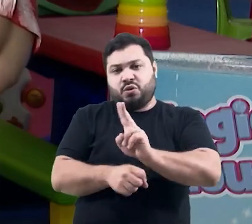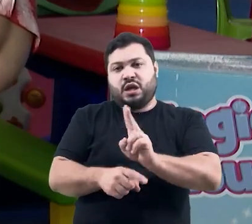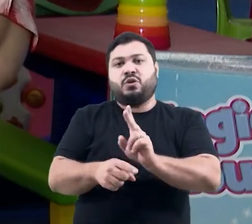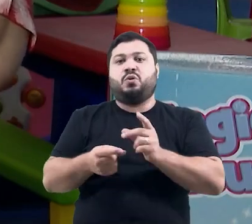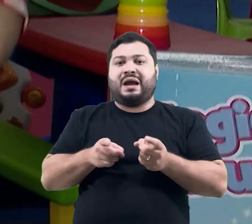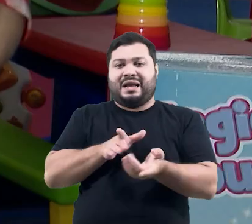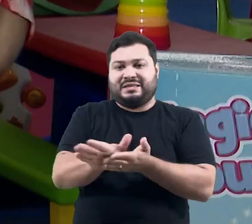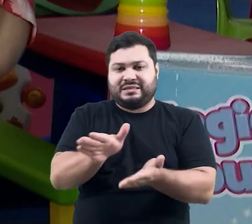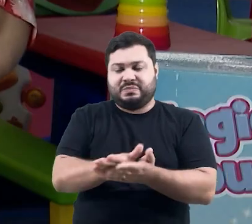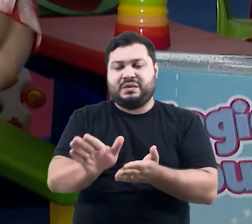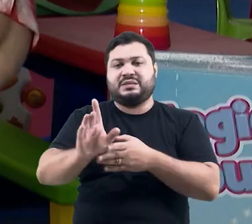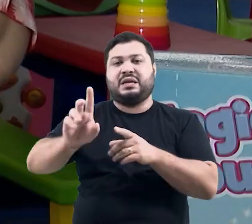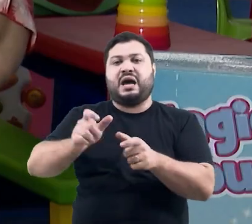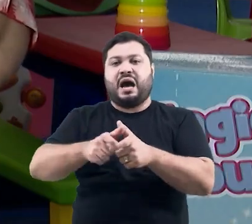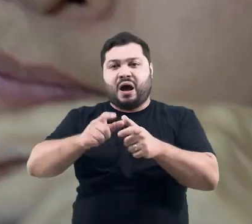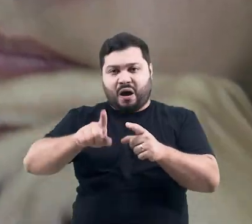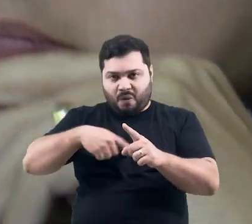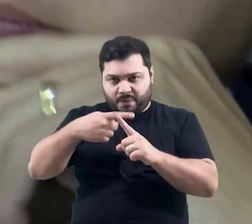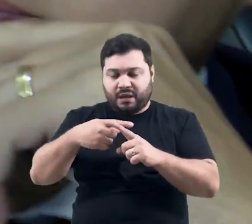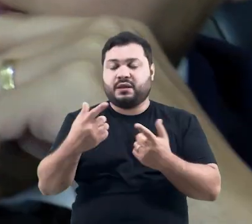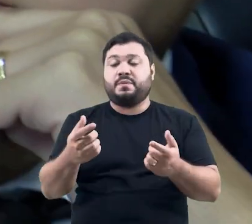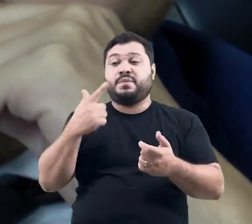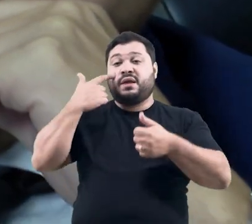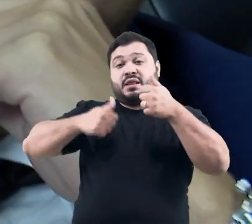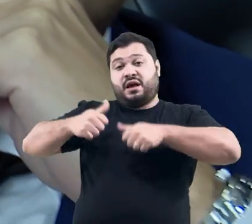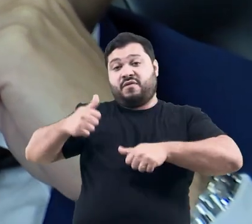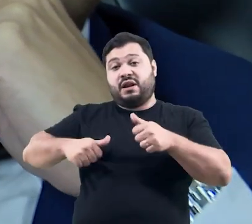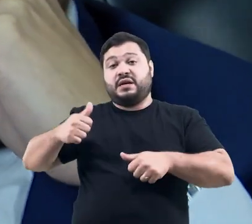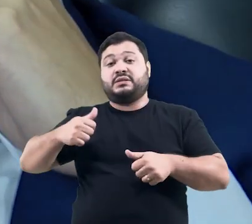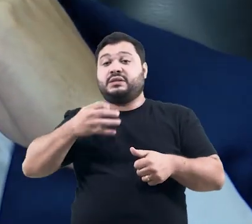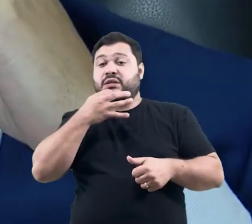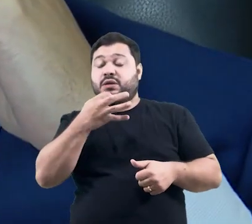também de um cuidador, a despesa vai aumentar. Na avaliação